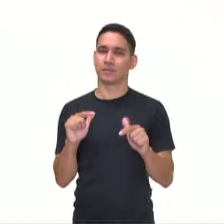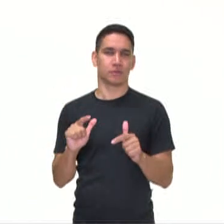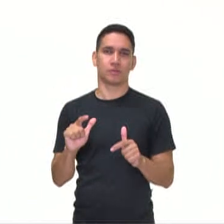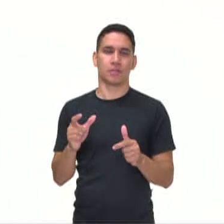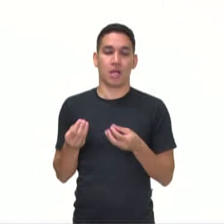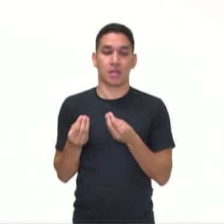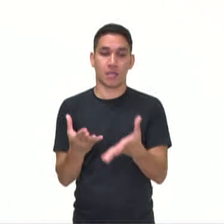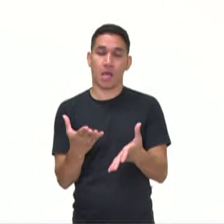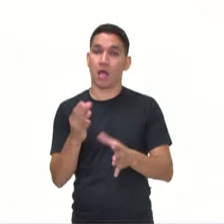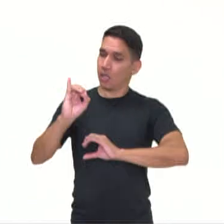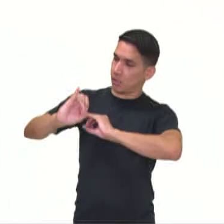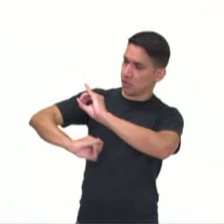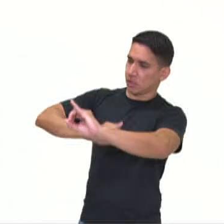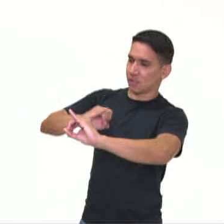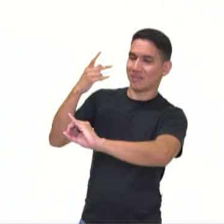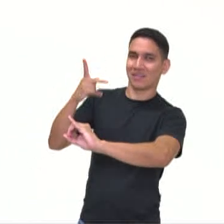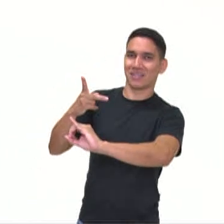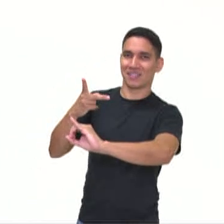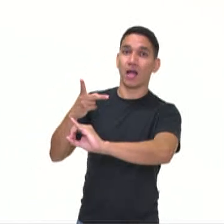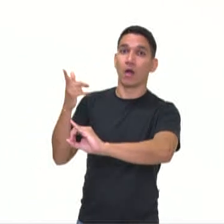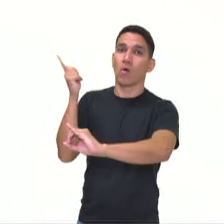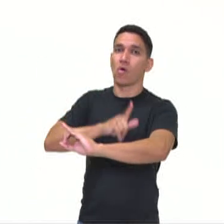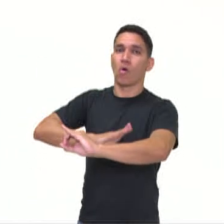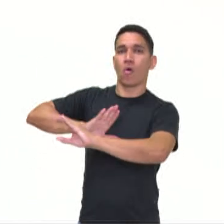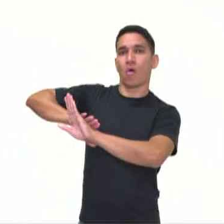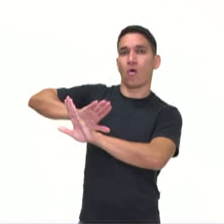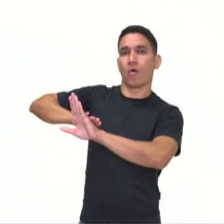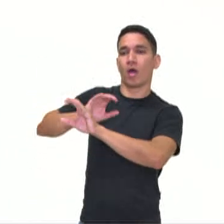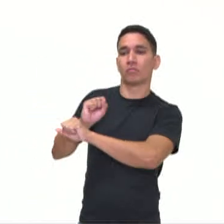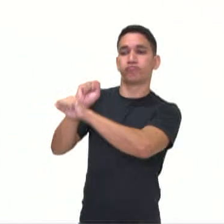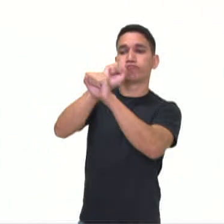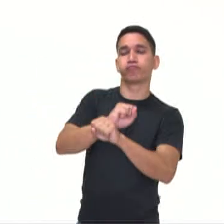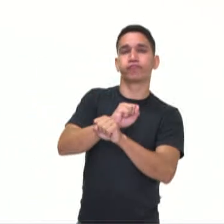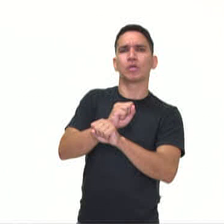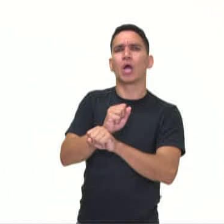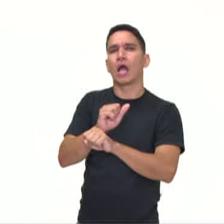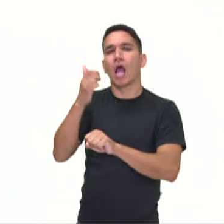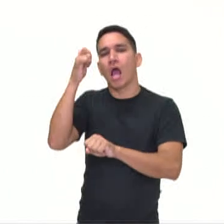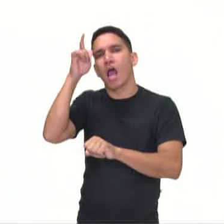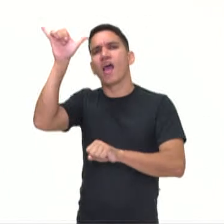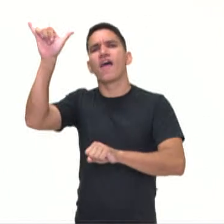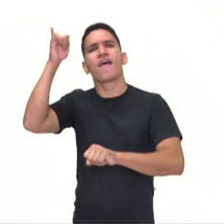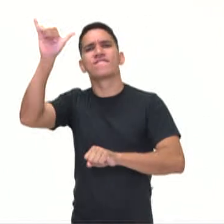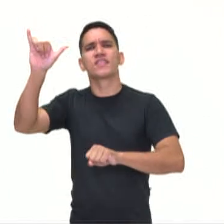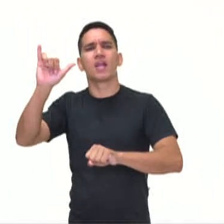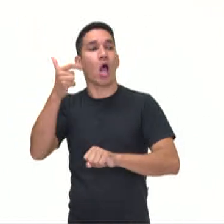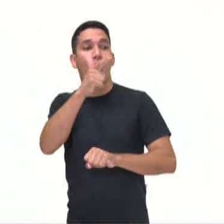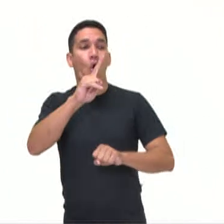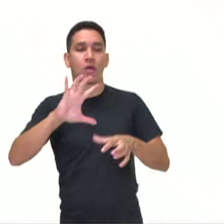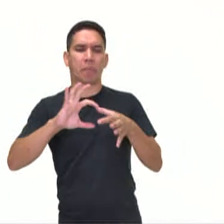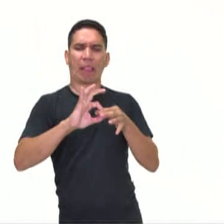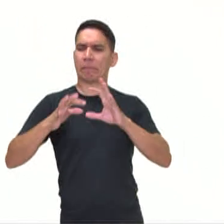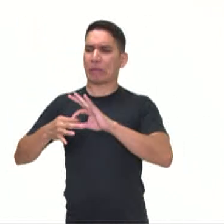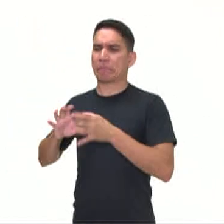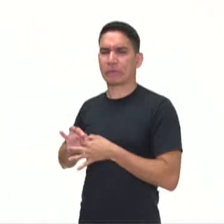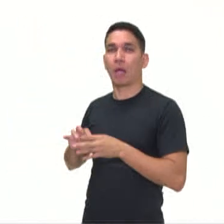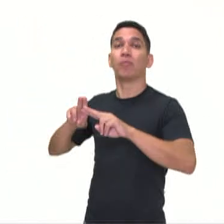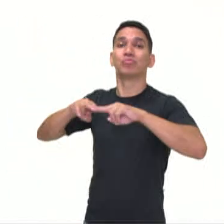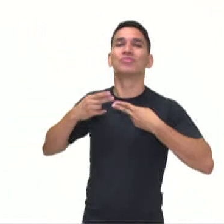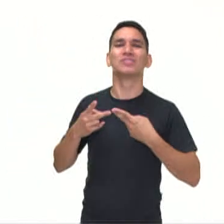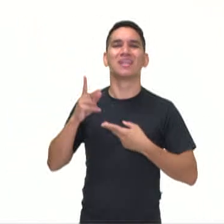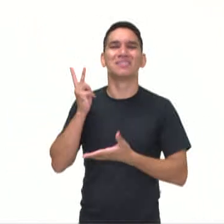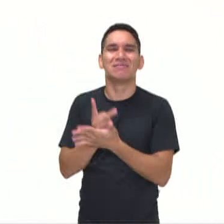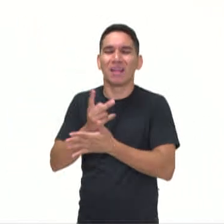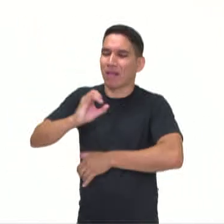para o sinal de internet a proteção necessária contra as interferências de outras redes. Isto faz com que a conexão de internet